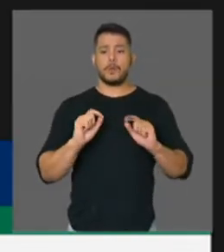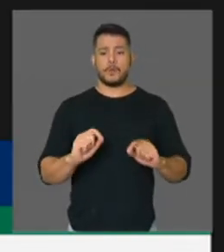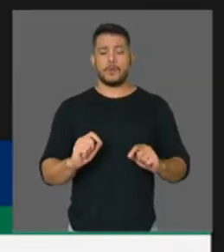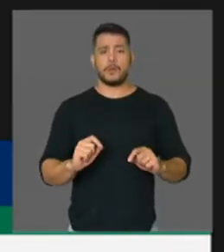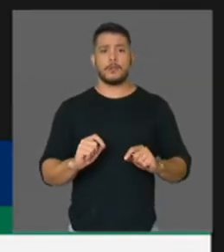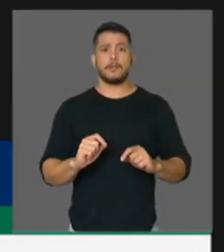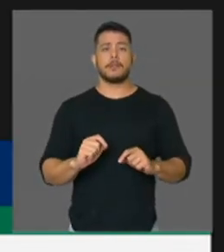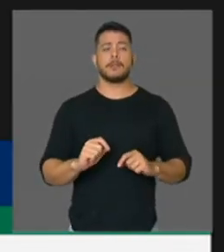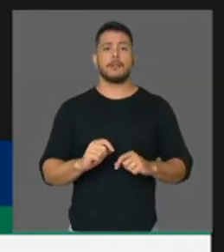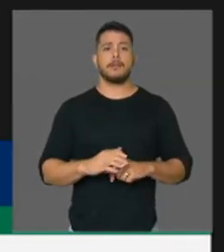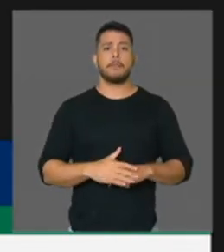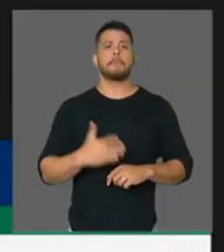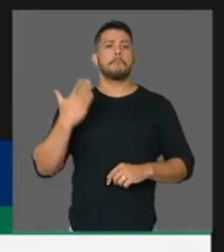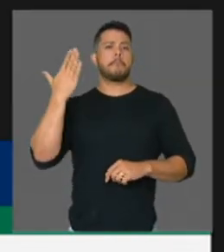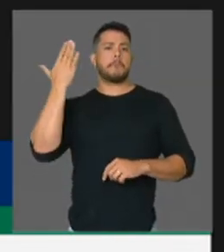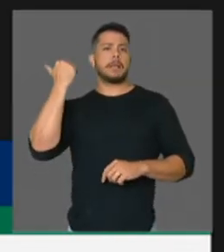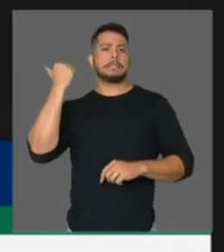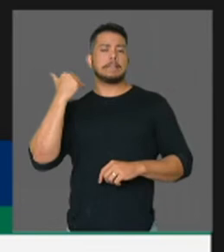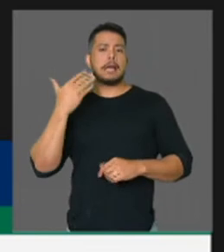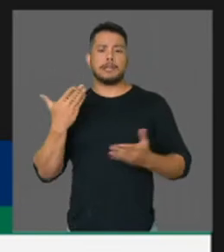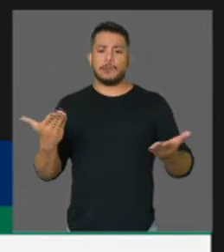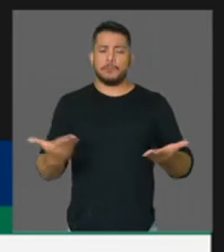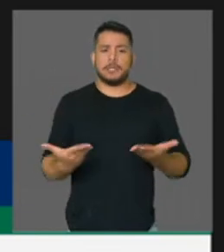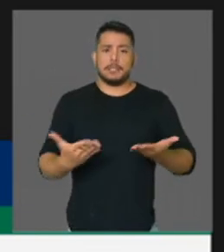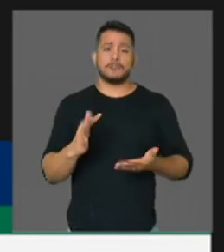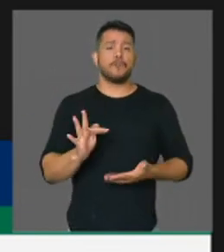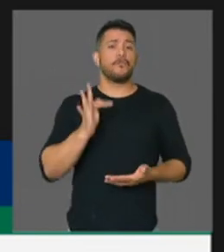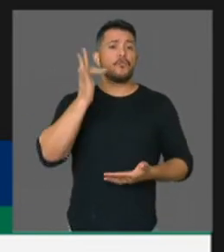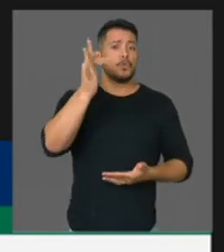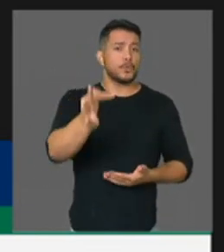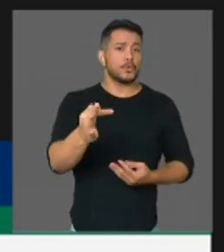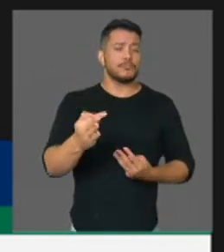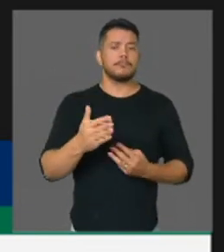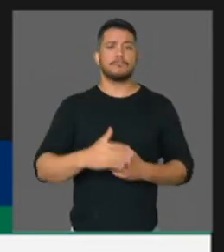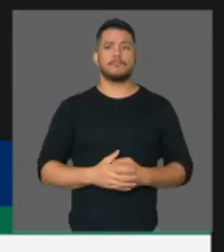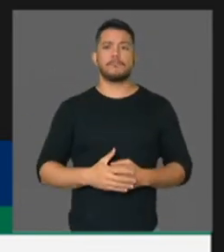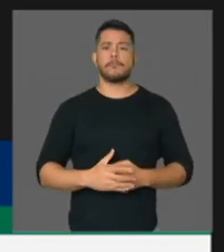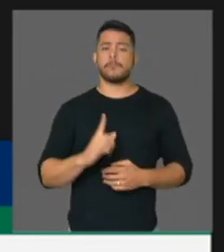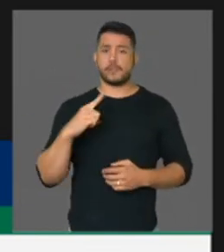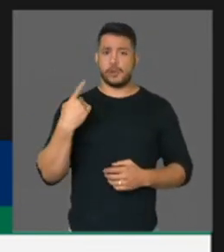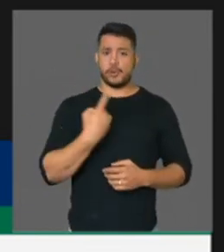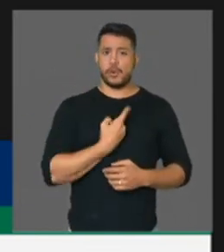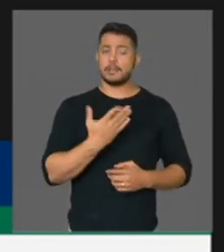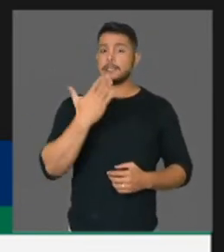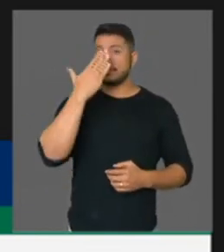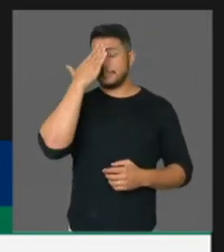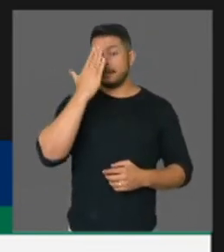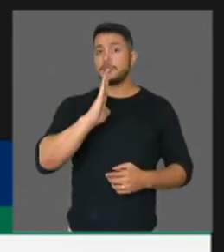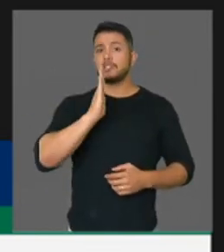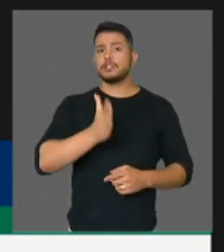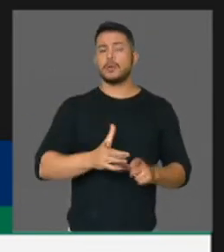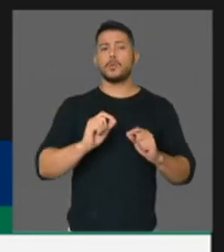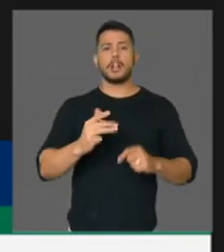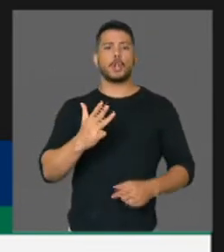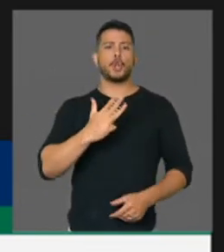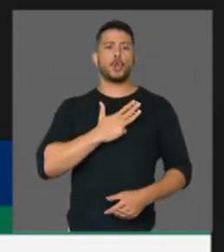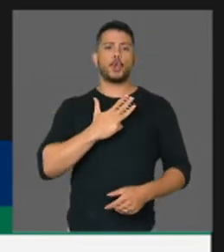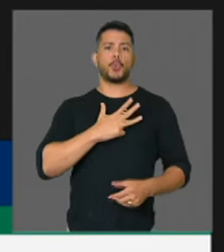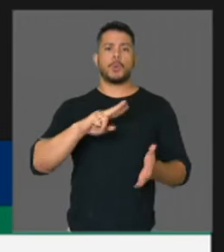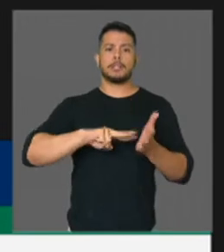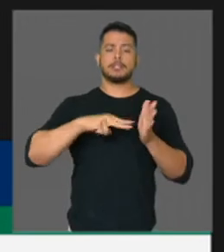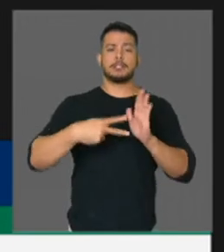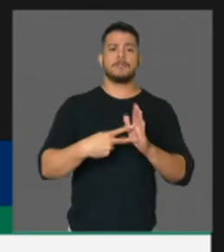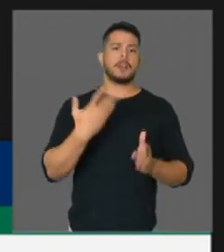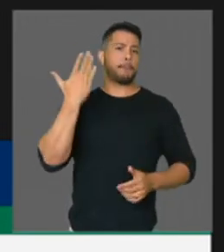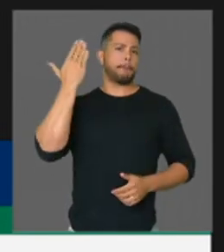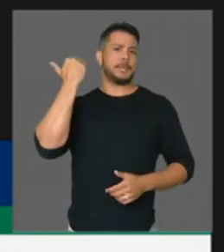passado e do presente e do futuro, nós temos bem claro que o Lula é o passado para onde nós